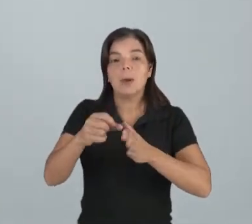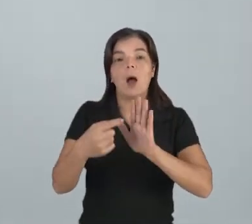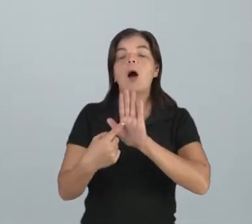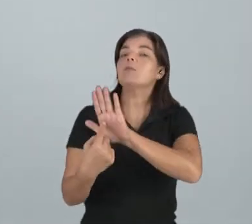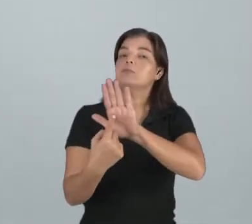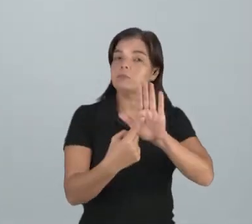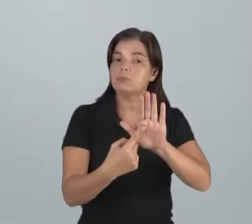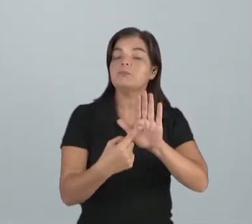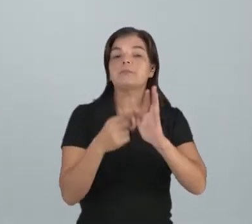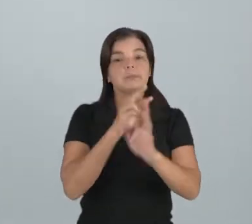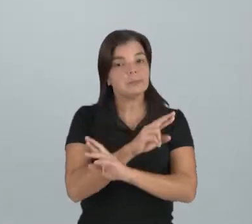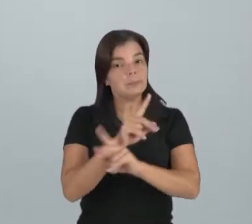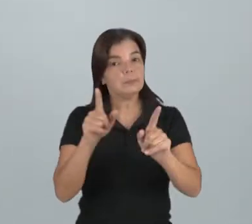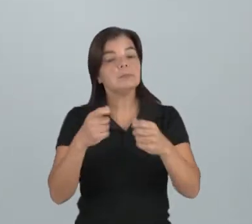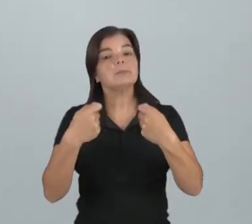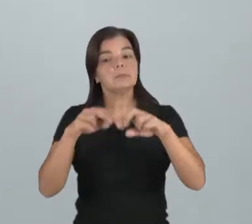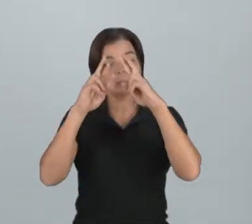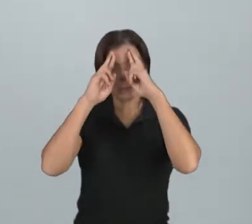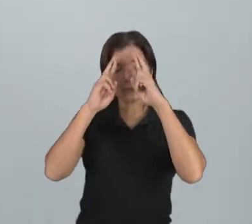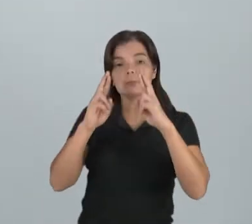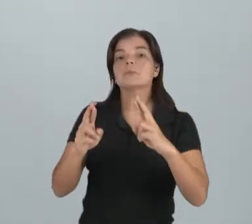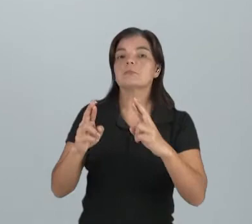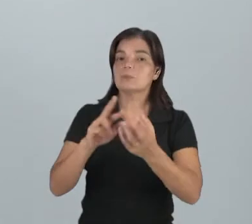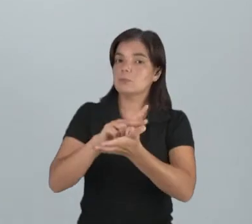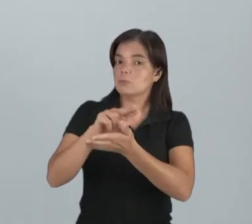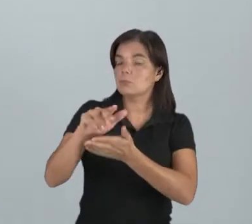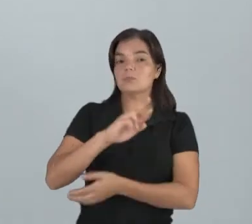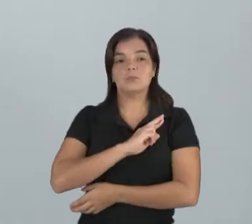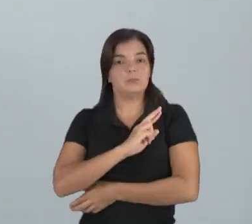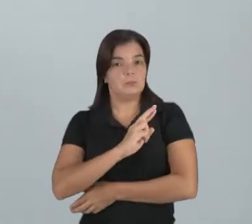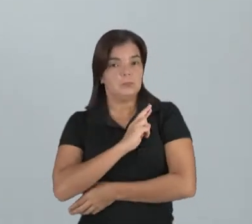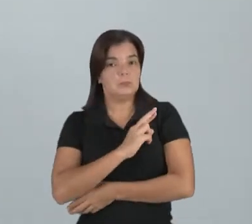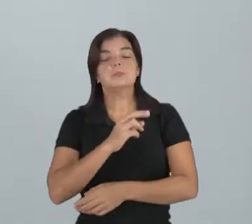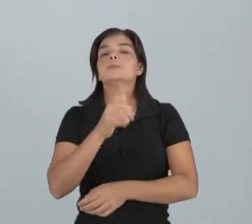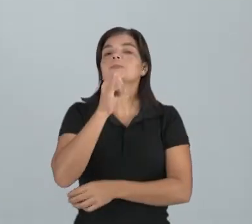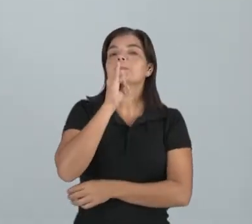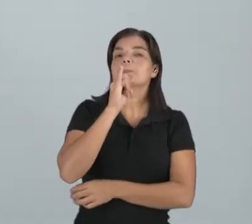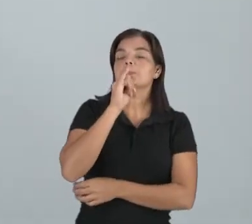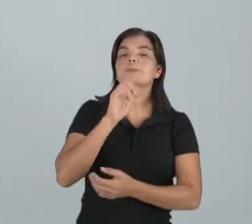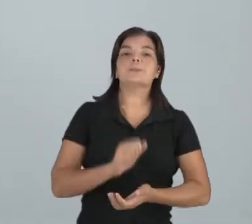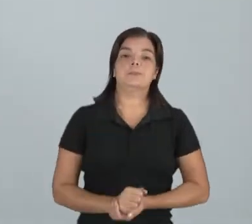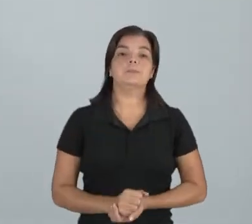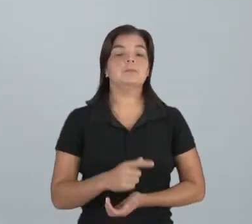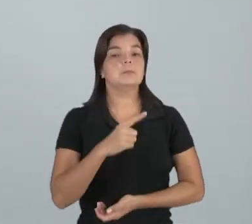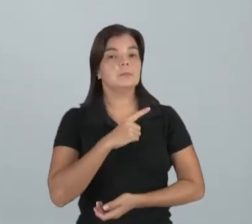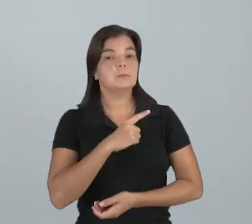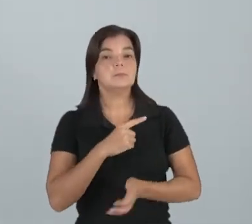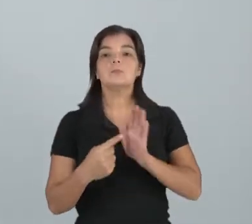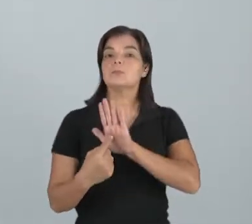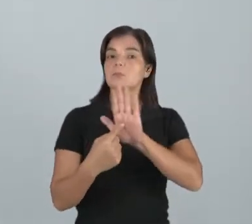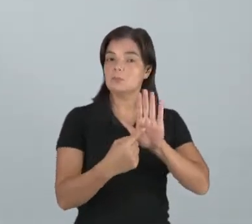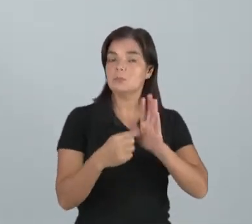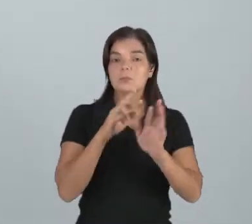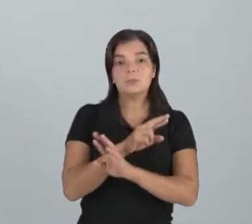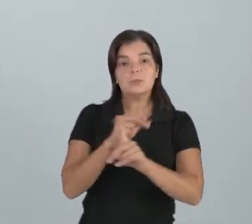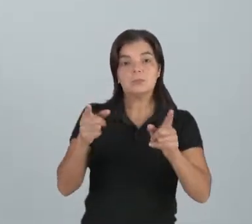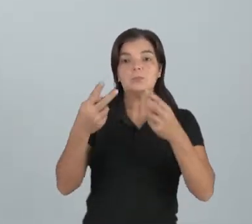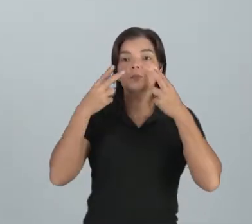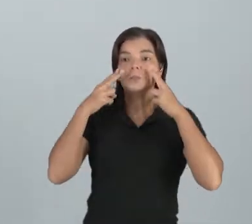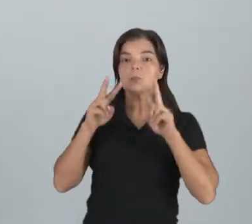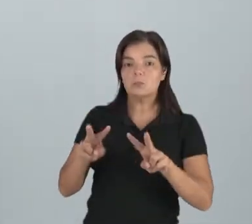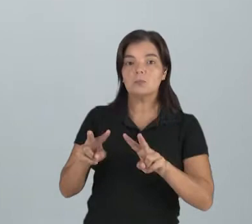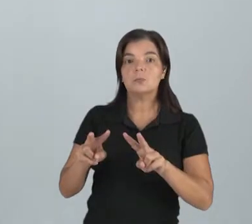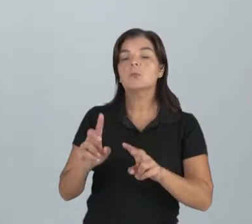sinalizar as diferenças que devem ser respeitadas de religião para religião. Por exemplo, há religiões que apresentam diferentes visões